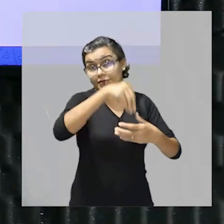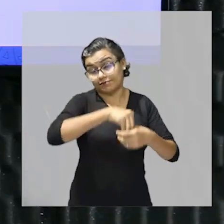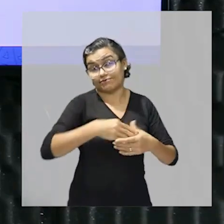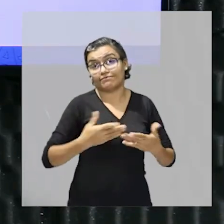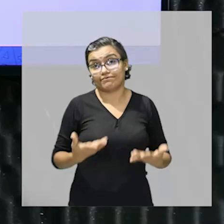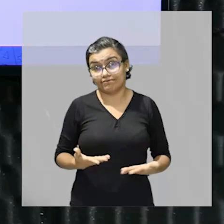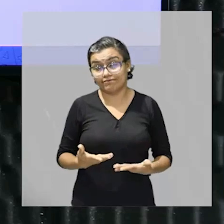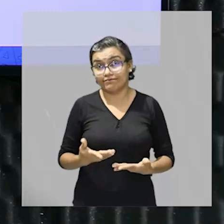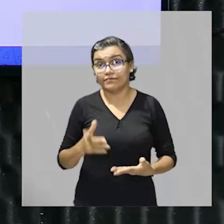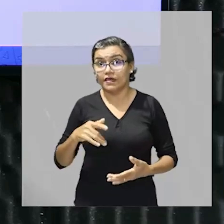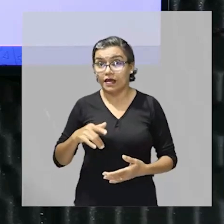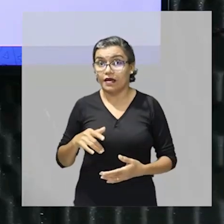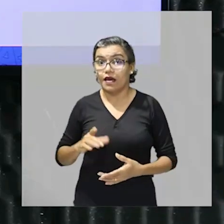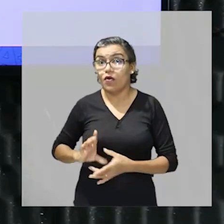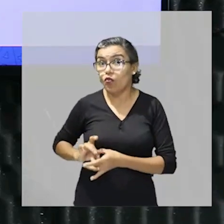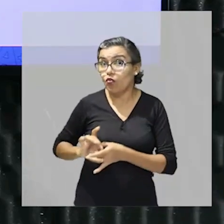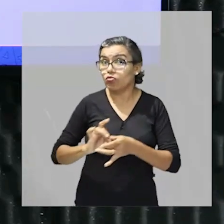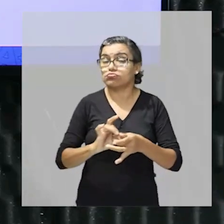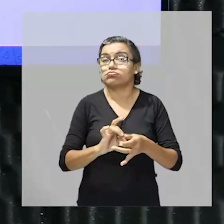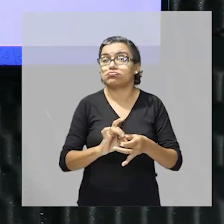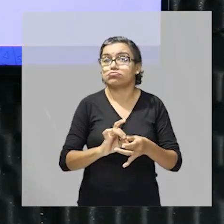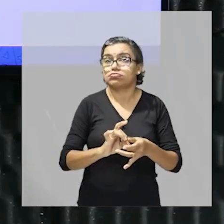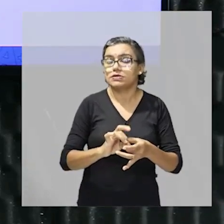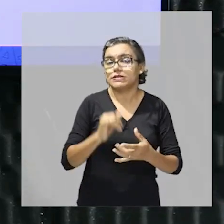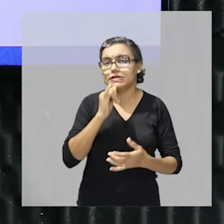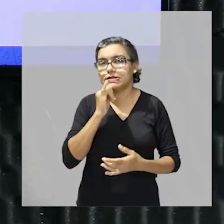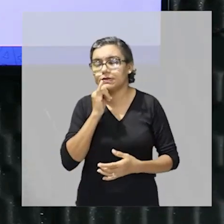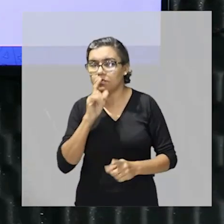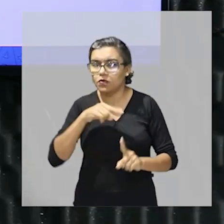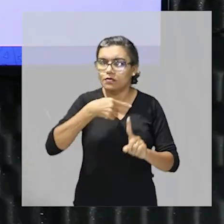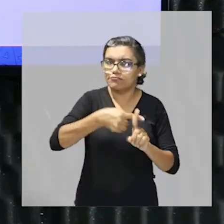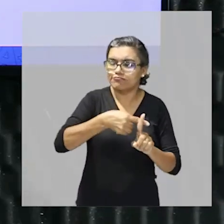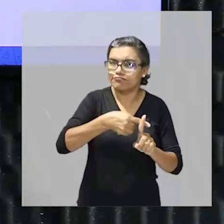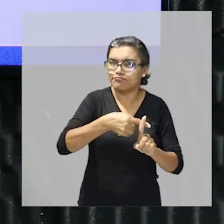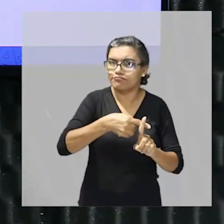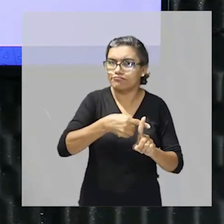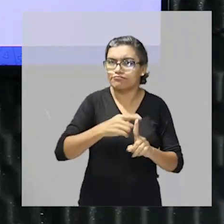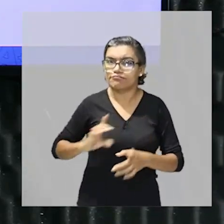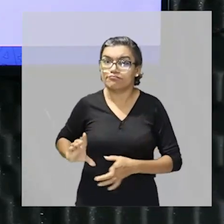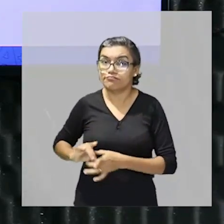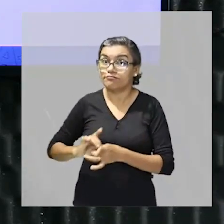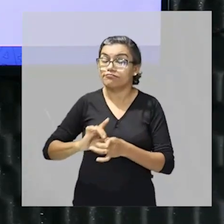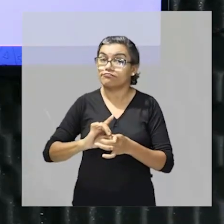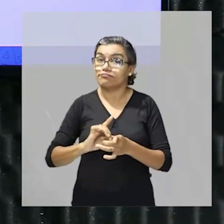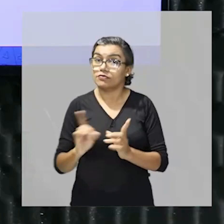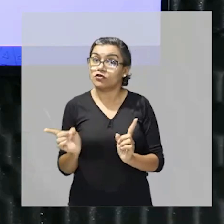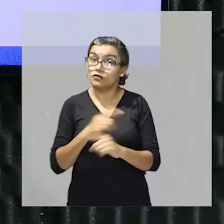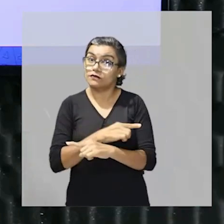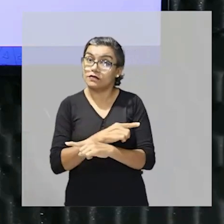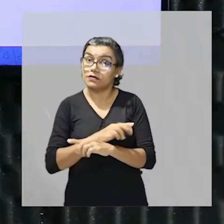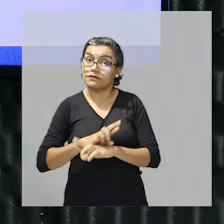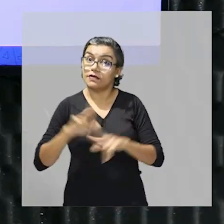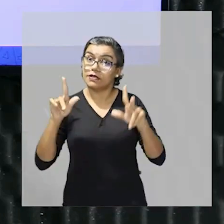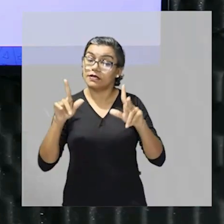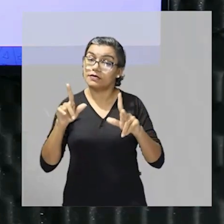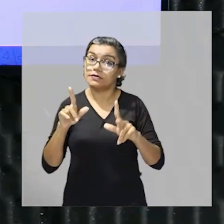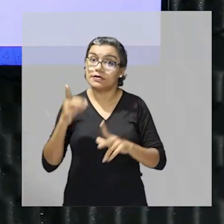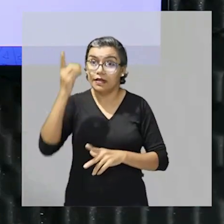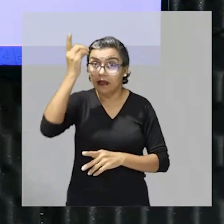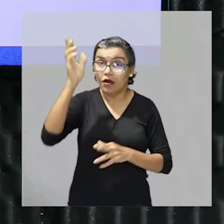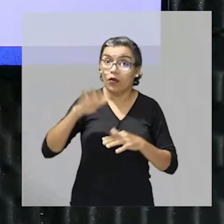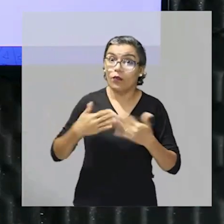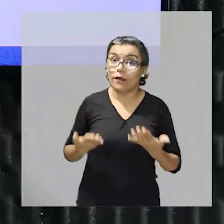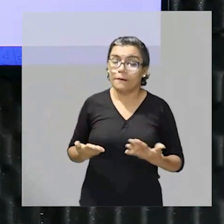inserida? É um contexto de adição? É um contexto de contraste? Qual é a ideia?